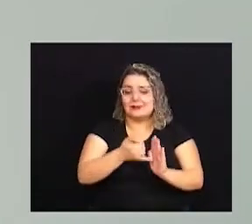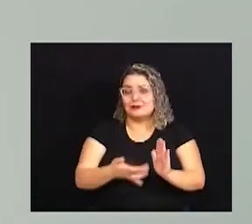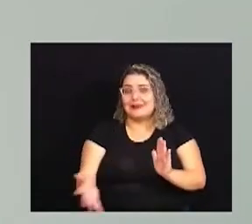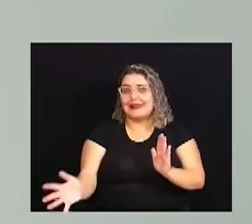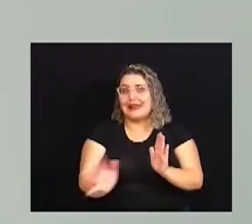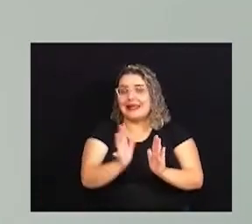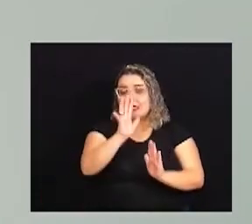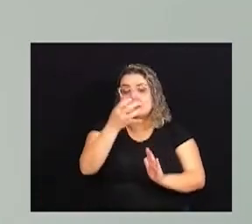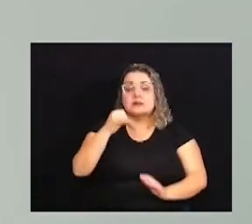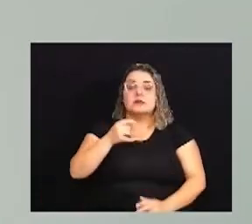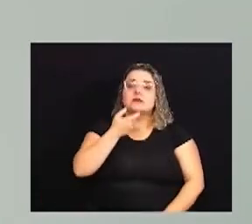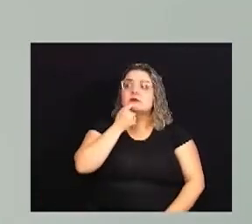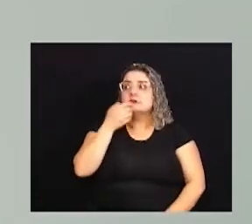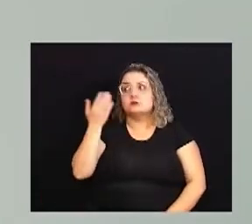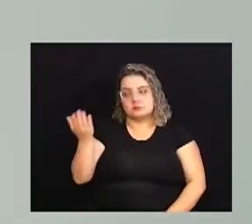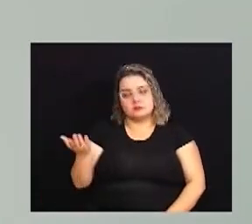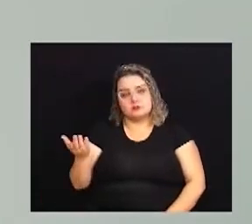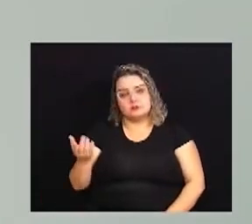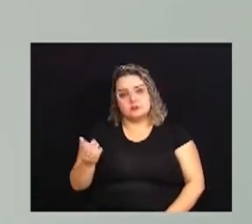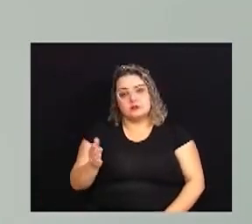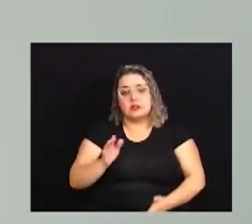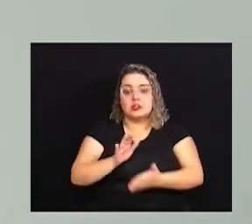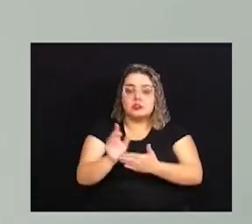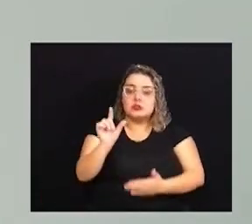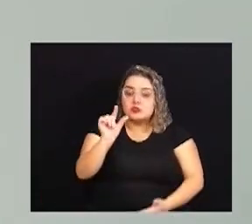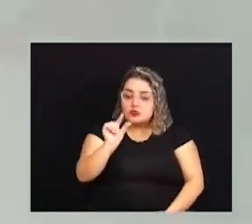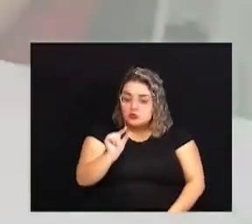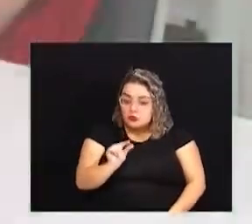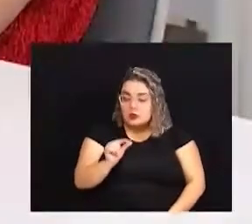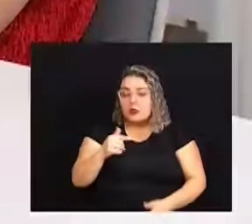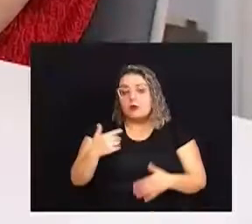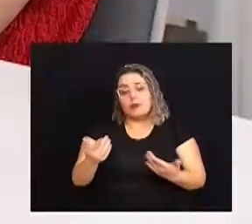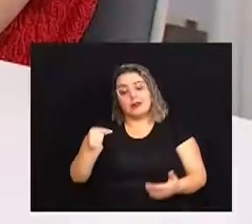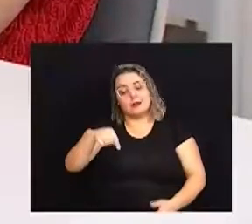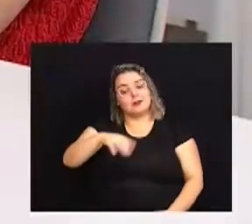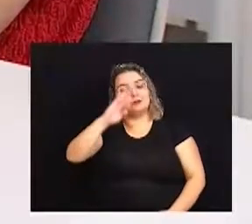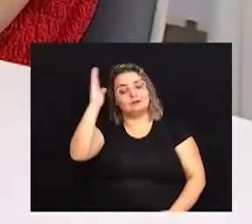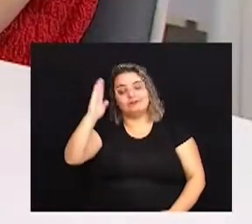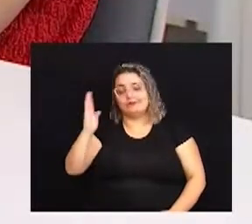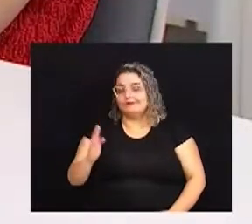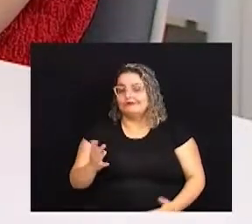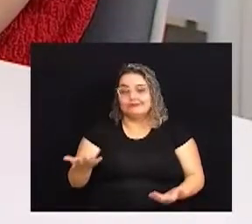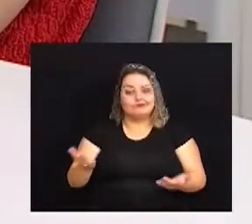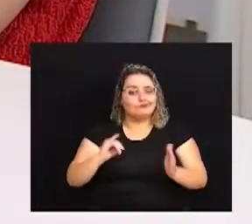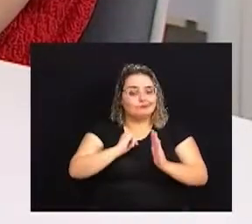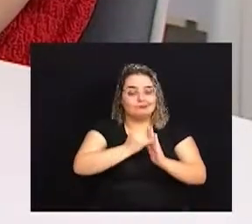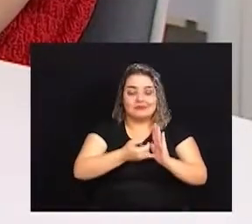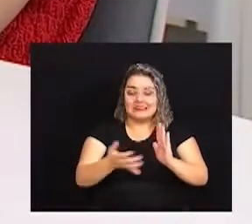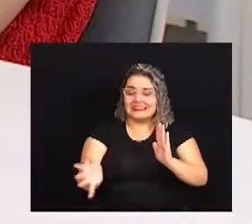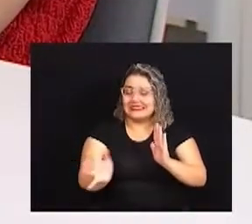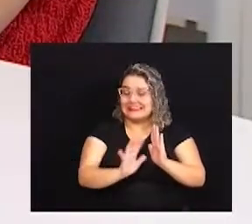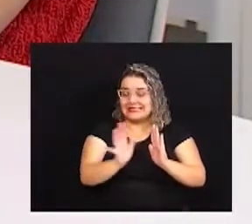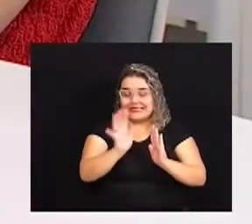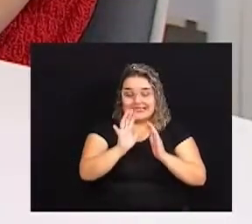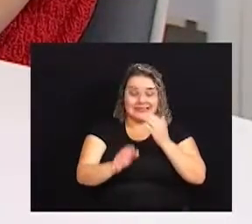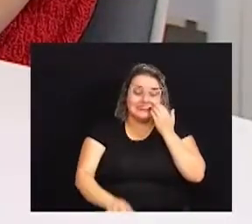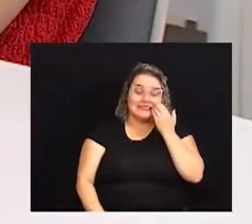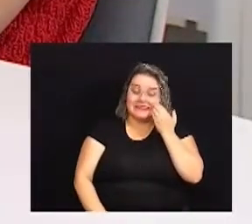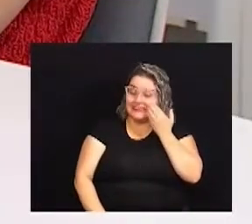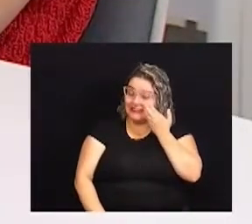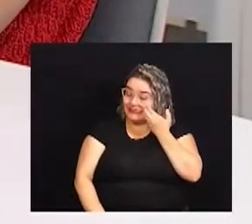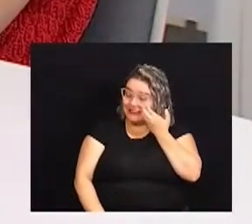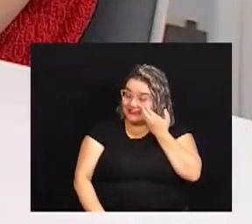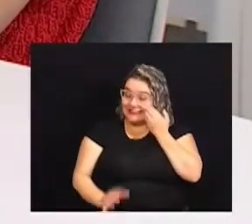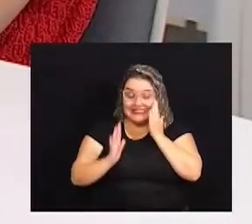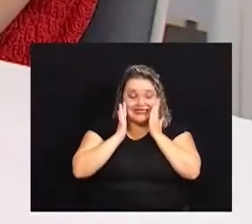juros exorbitantes. Se você estivesse na Inglaterra, esse custo seria menor. Mas no Brasil, esses juros tão altos